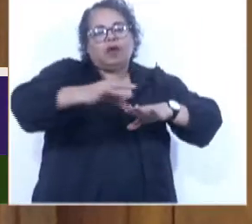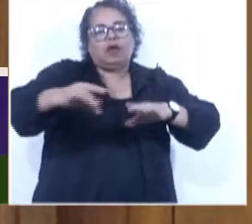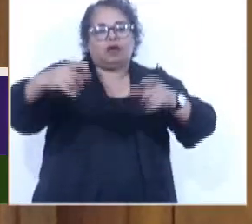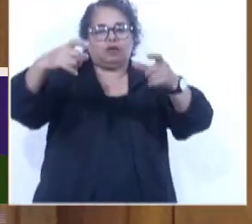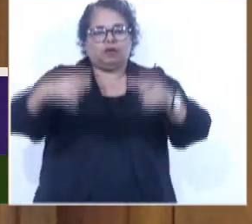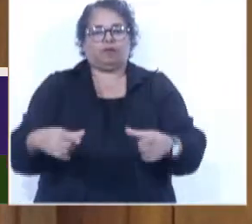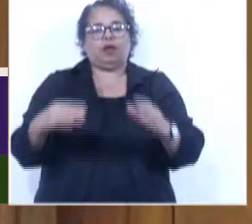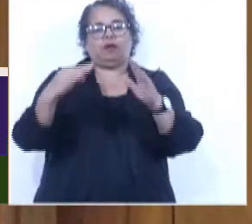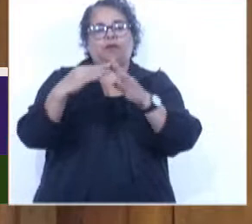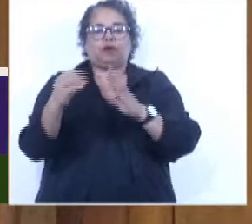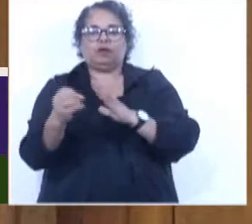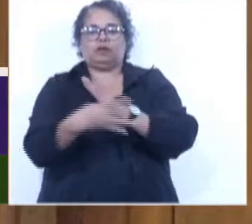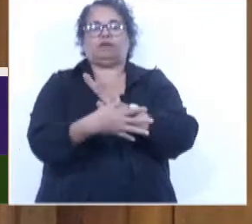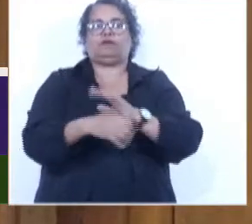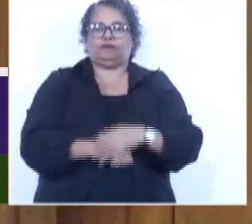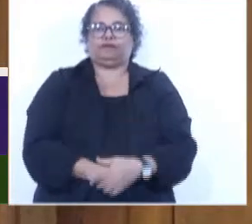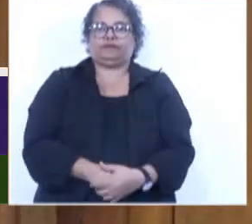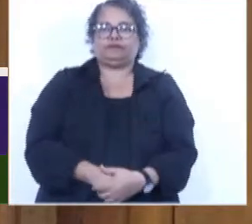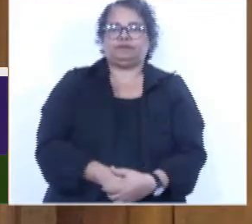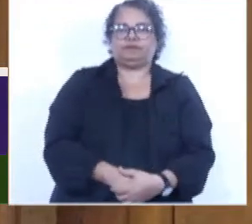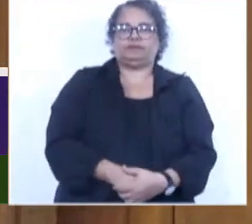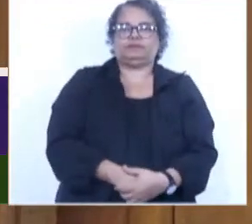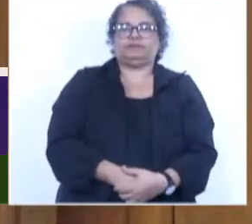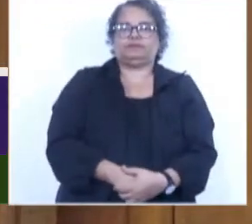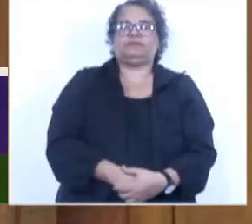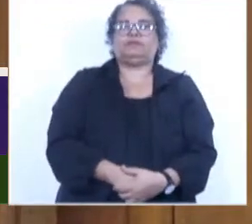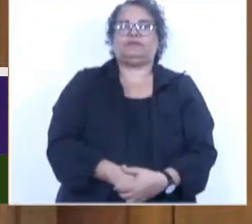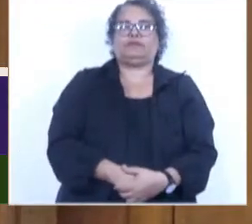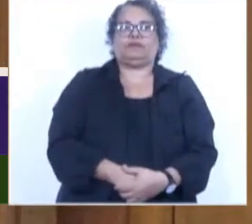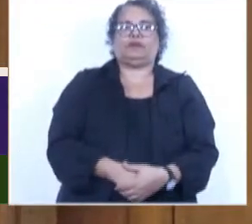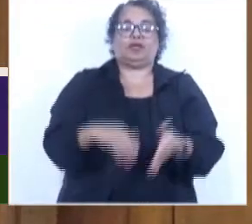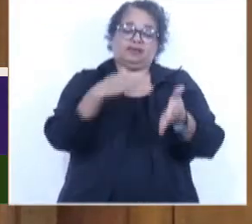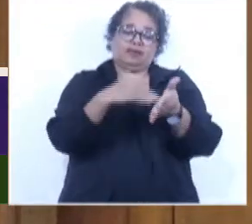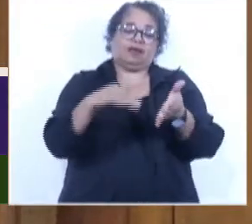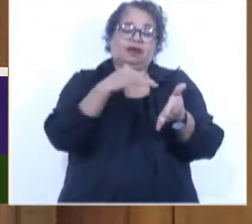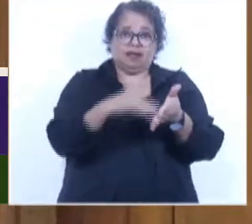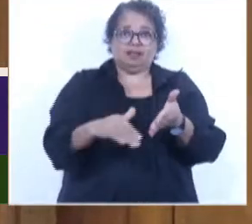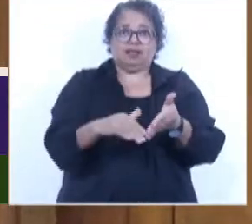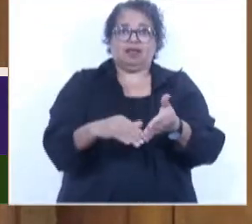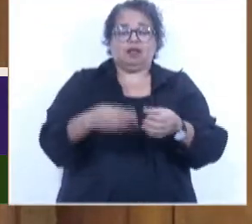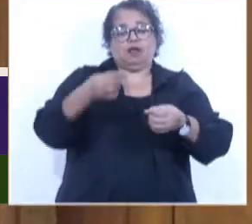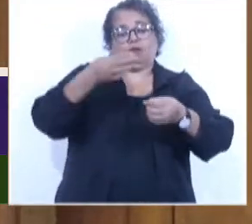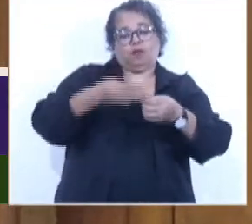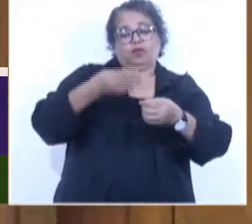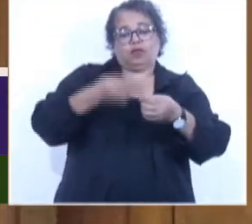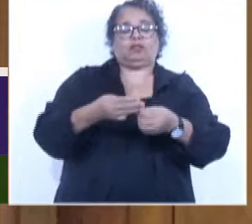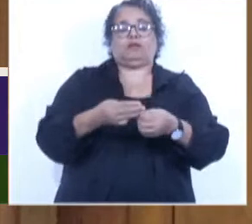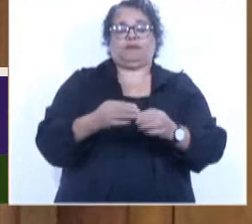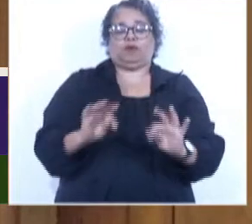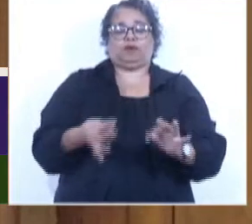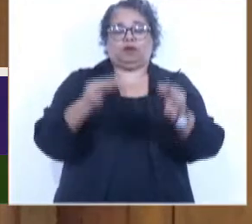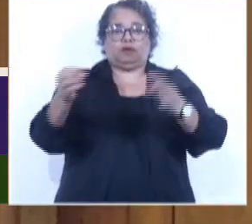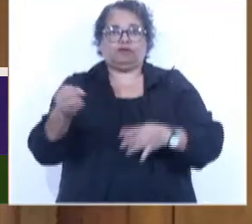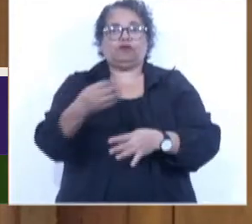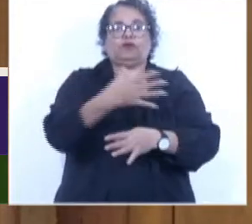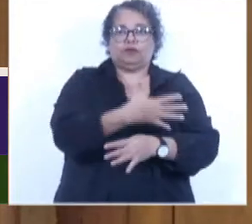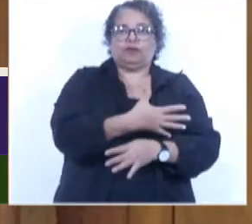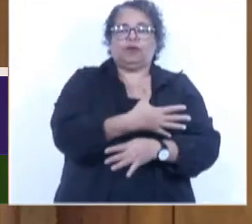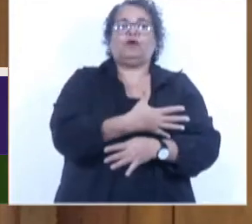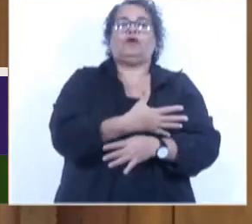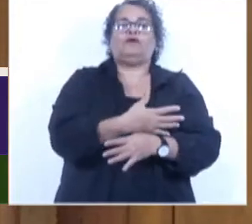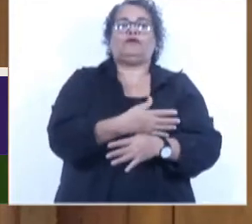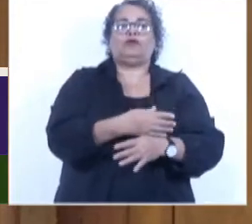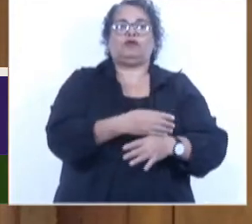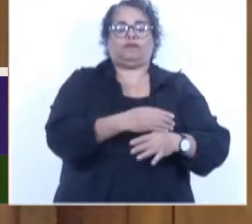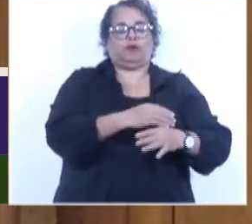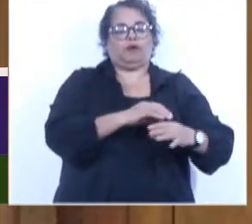Nova requerimento Municipal de agronegócio economia inovação para que seja realizado patrolamento de